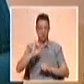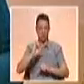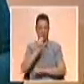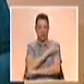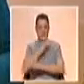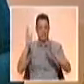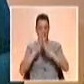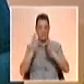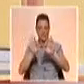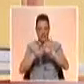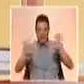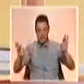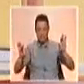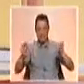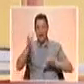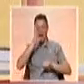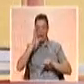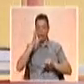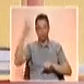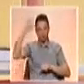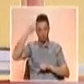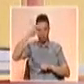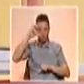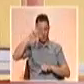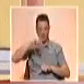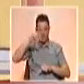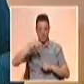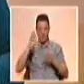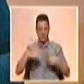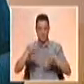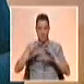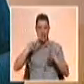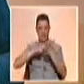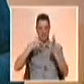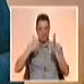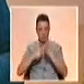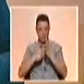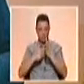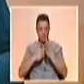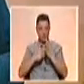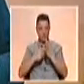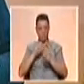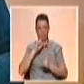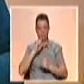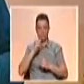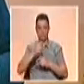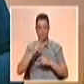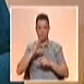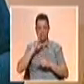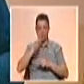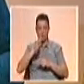A água canalizada, usando então a água da chuva, é? Também a água da chuva. Agora, há tecnologias mais ecológicas, como, por exemplo, os telhados